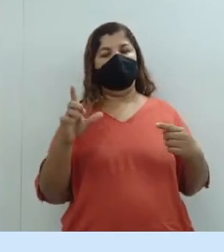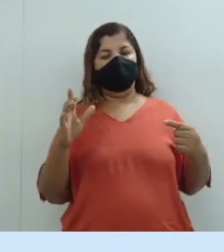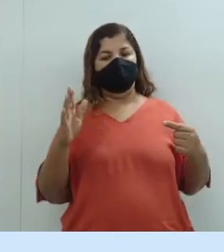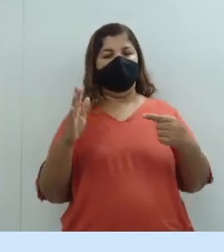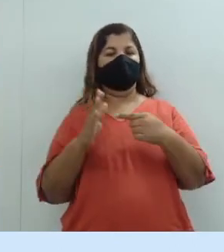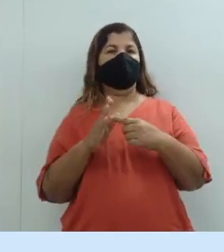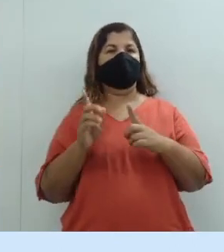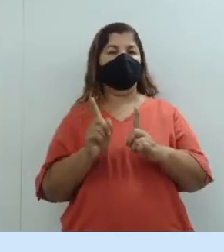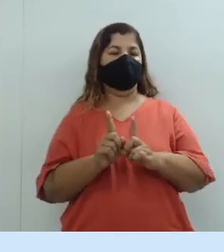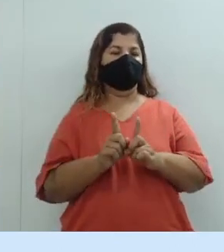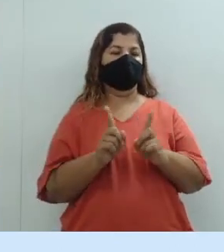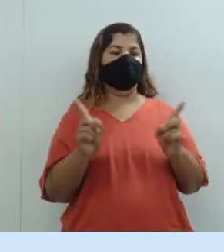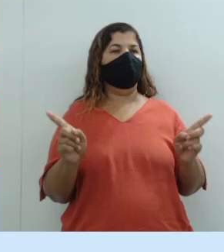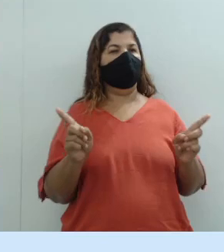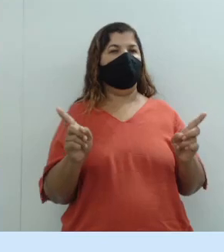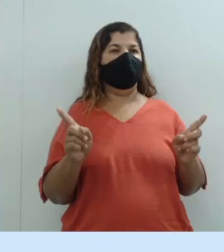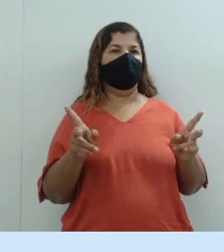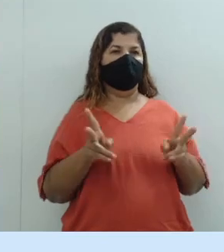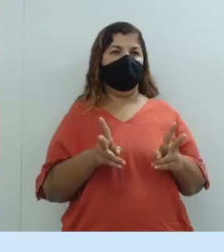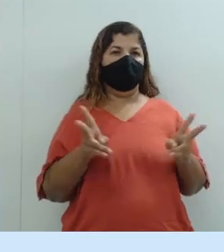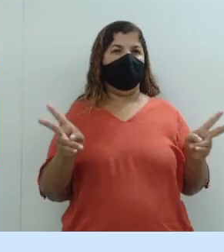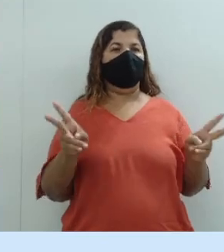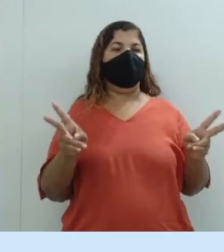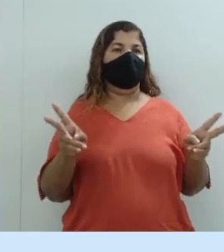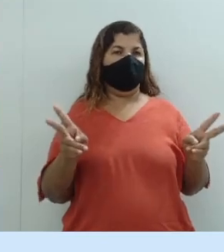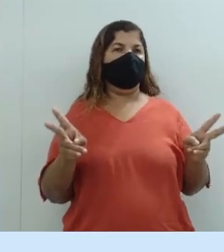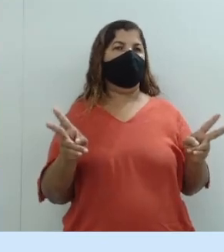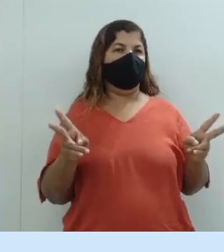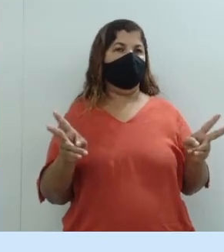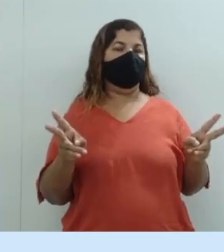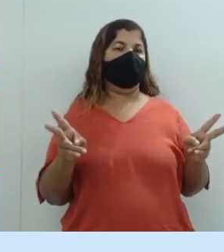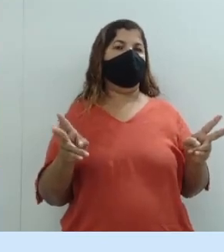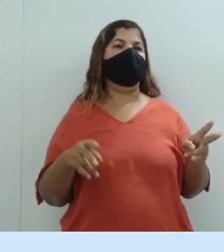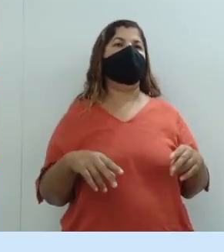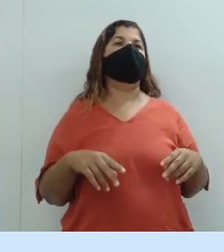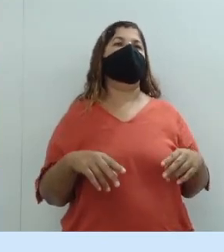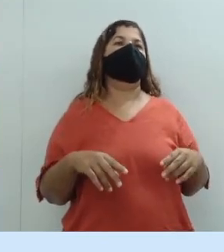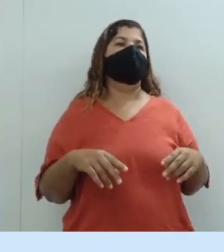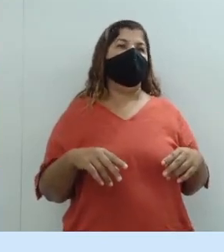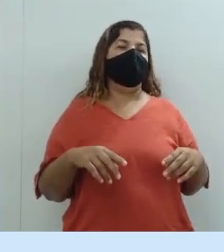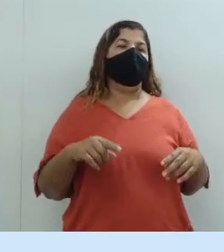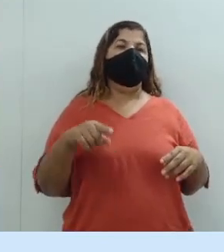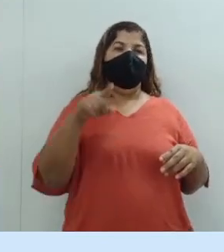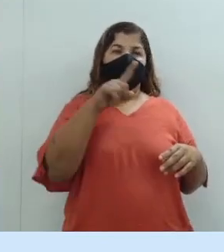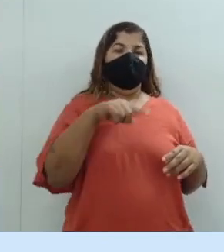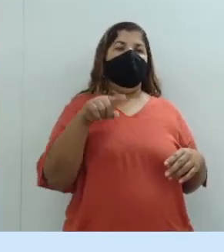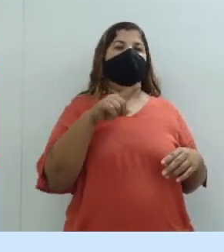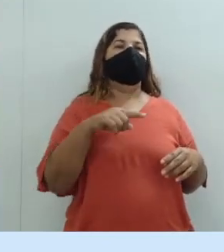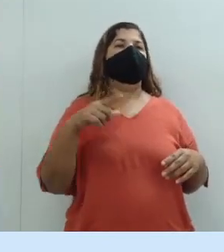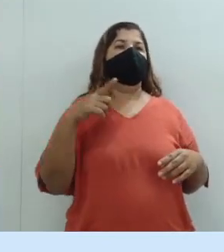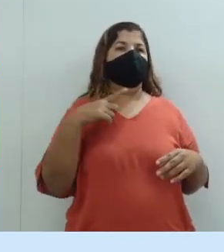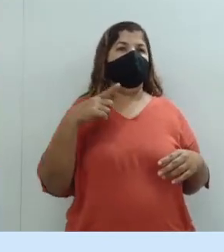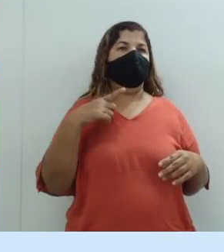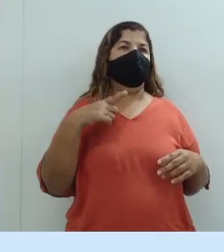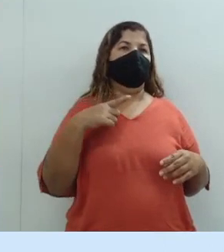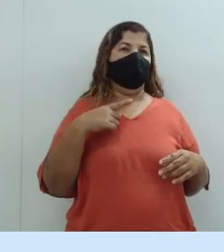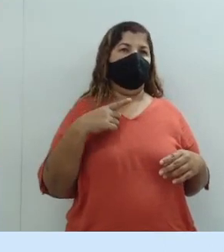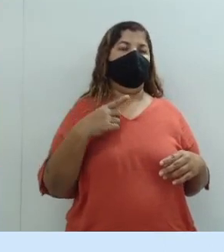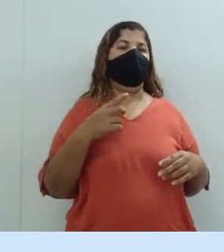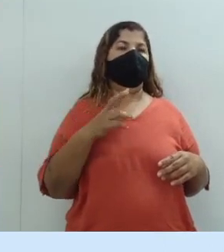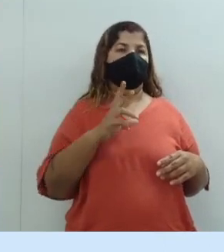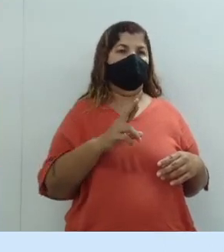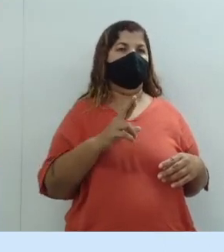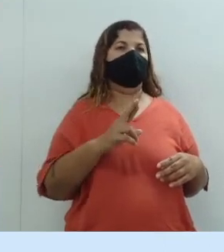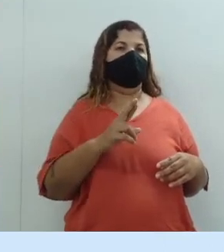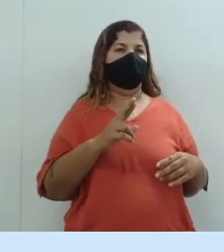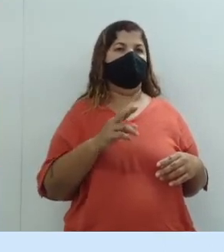resistores ligados também a um mesmo ponto, que eu estou chamando de ponto B. Quando eu tenho essa configuração, eu digo que eu tenho resistores ligados